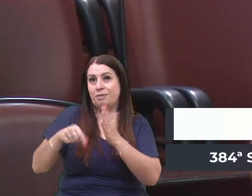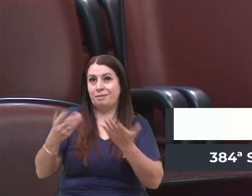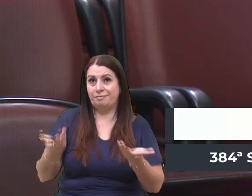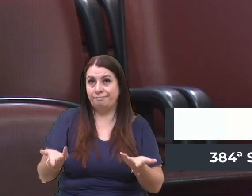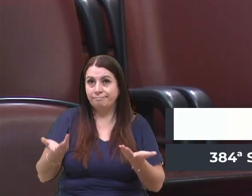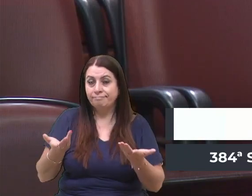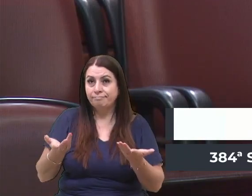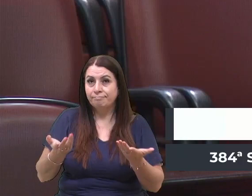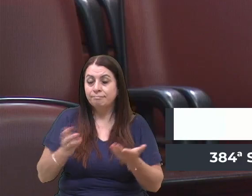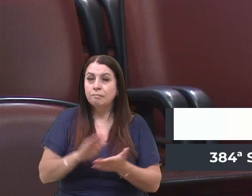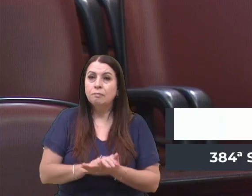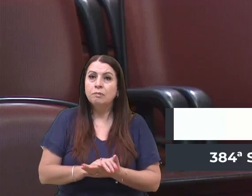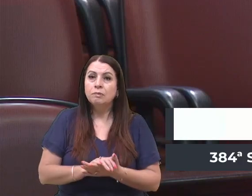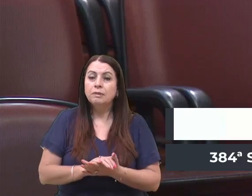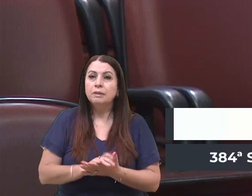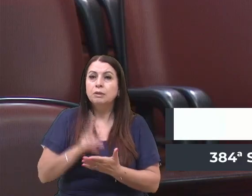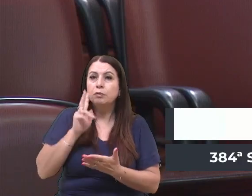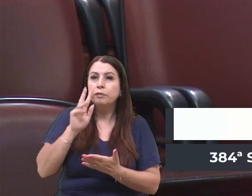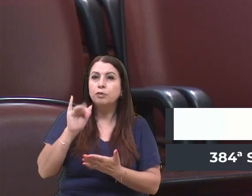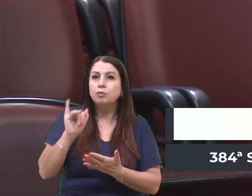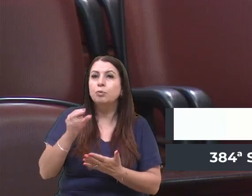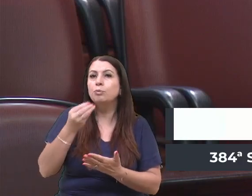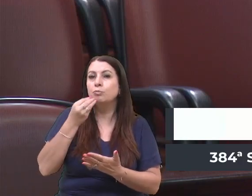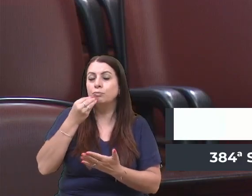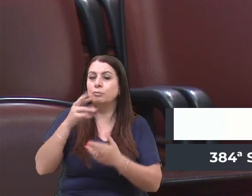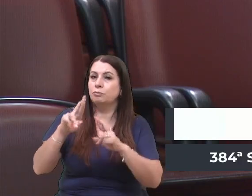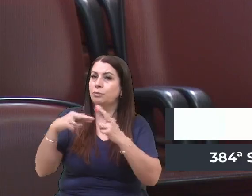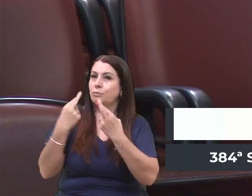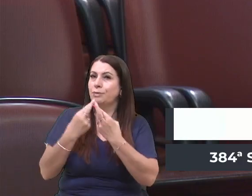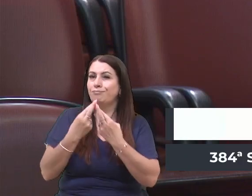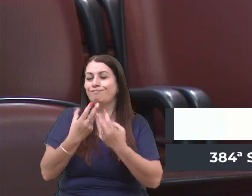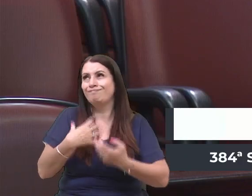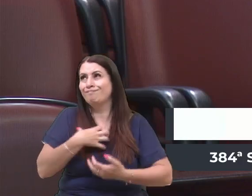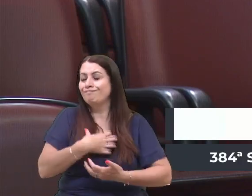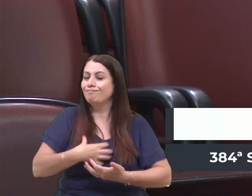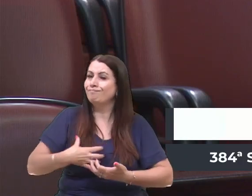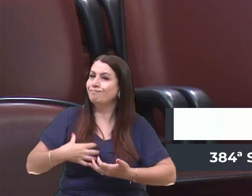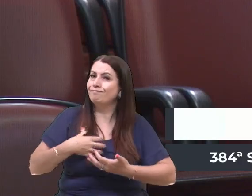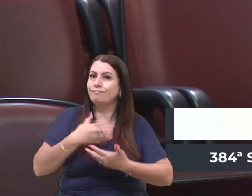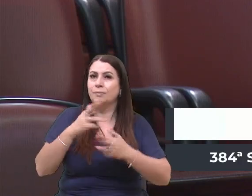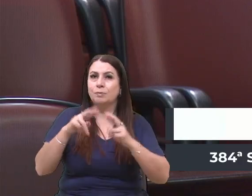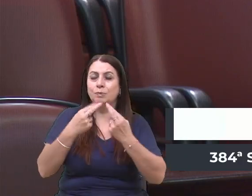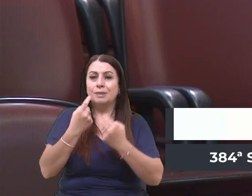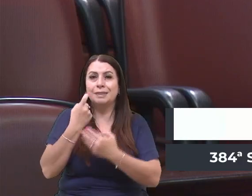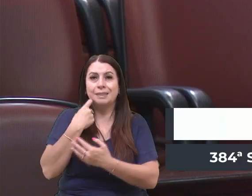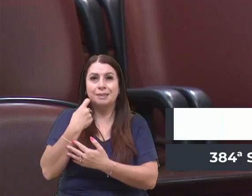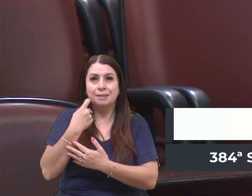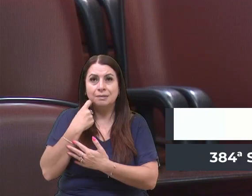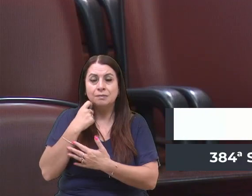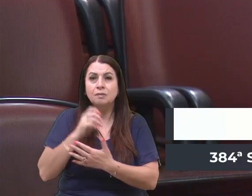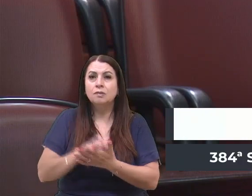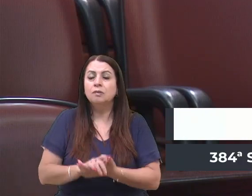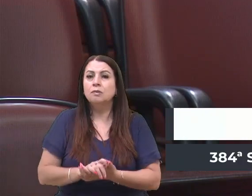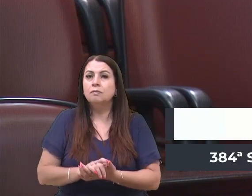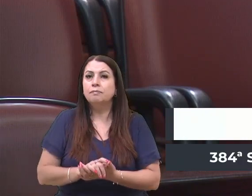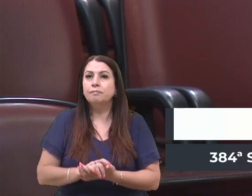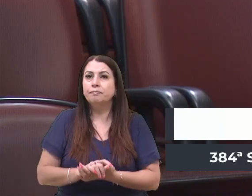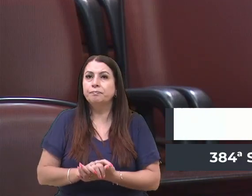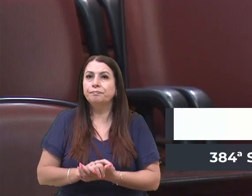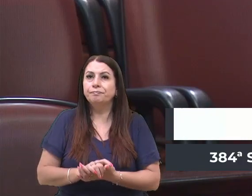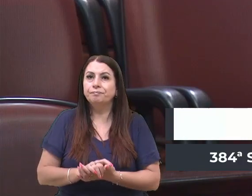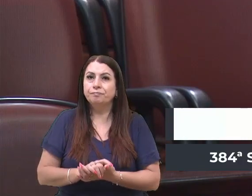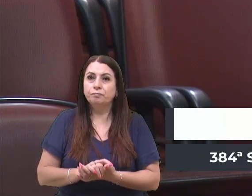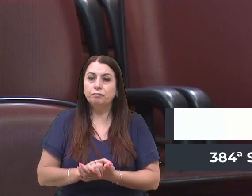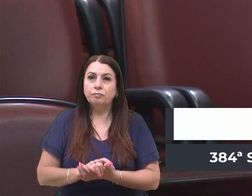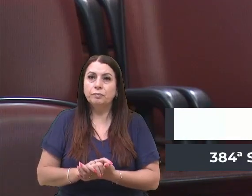Então eu vejo como oportuna essa reunião, frustrante, foi uma reunião de sexta-feira, né? A